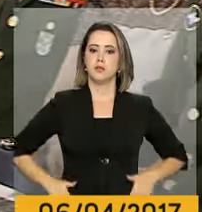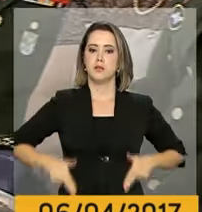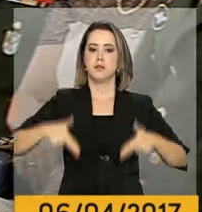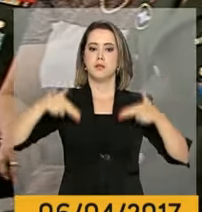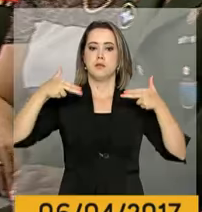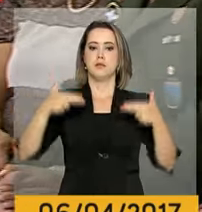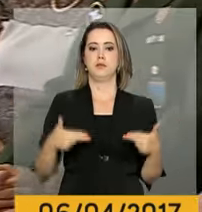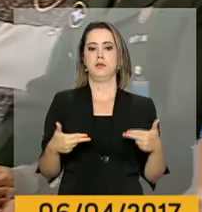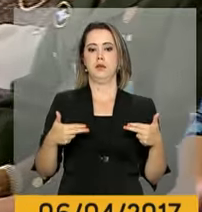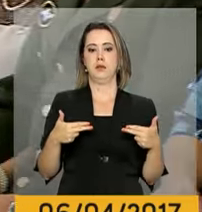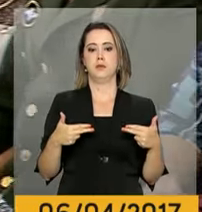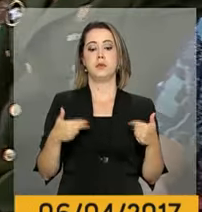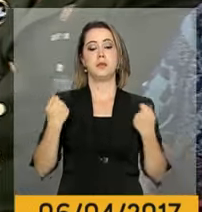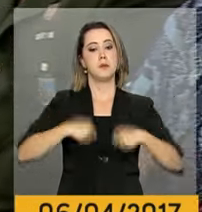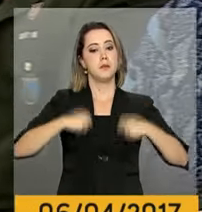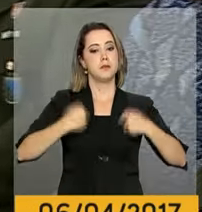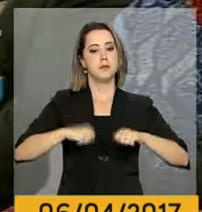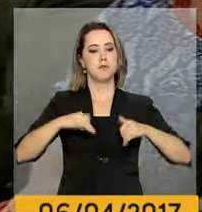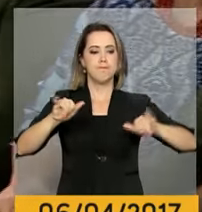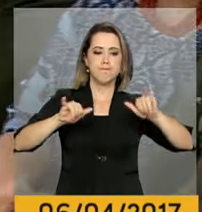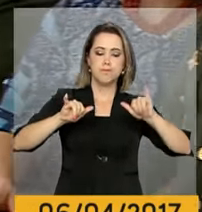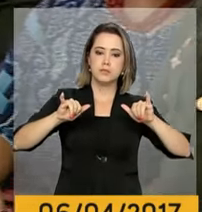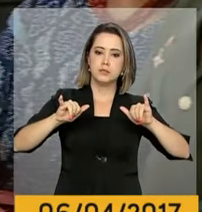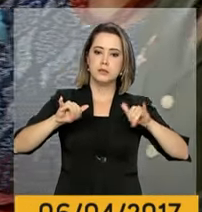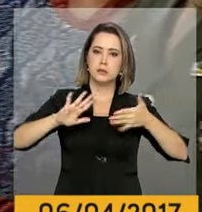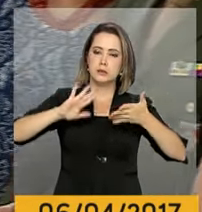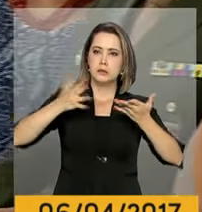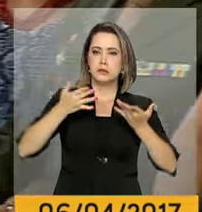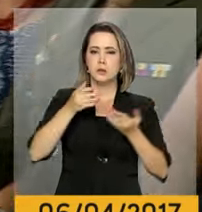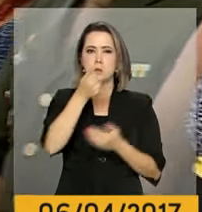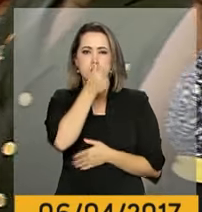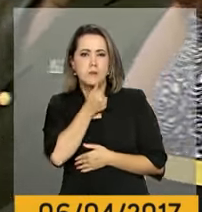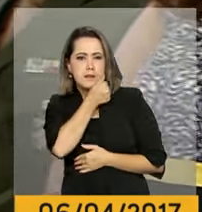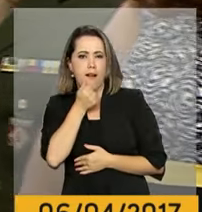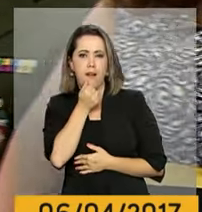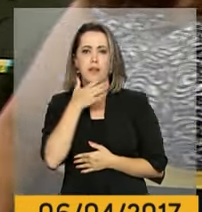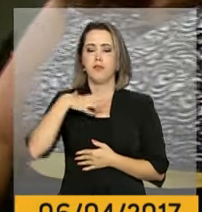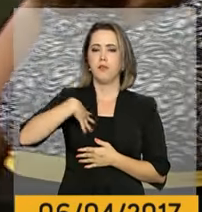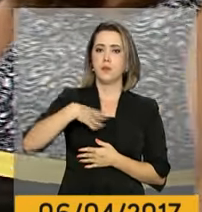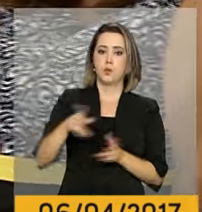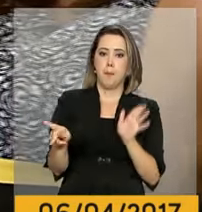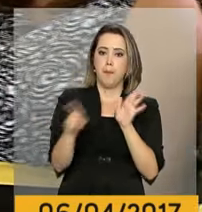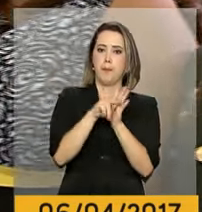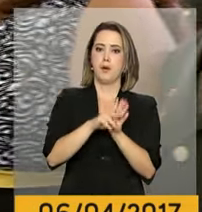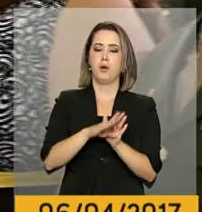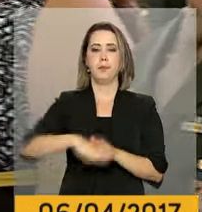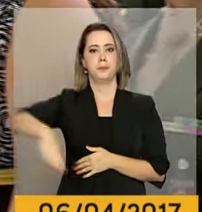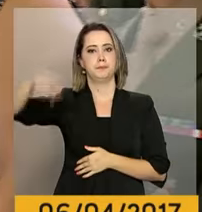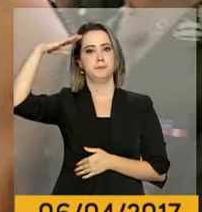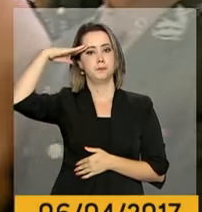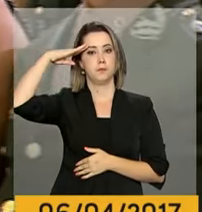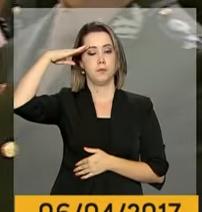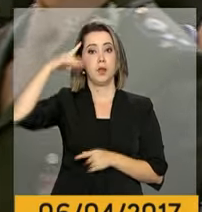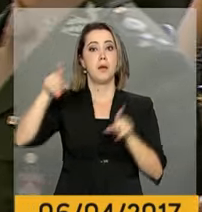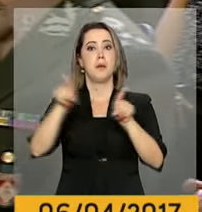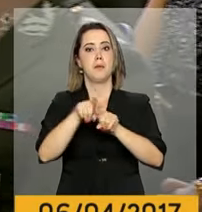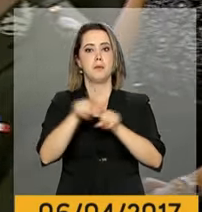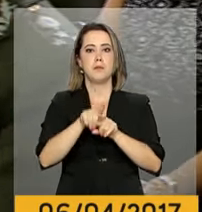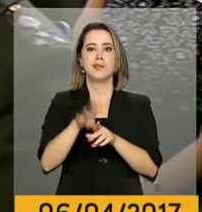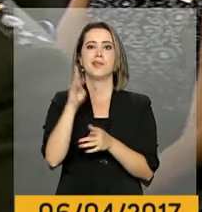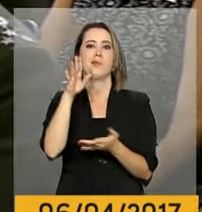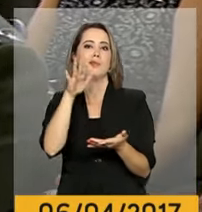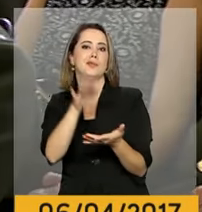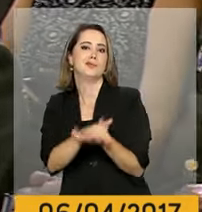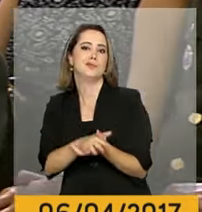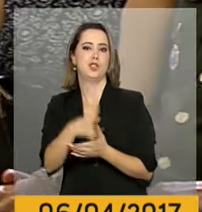exige sacrifício não só dos militares, daí a saudação às famílias, mas também de seus